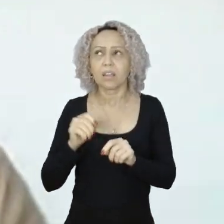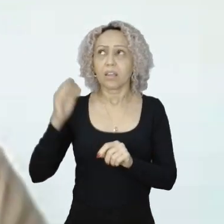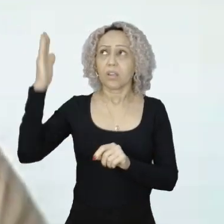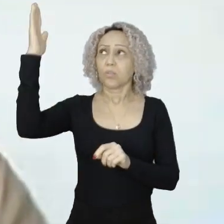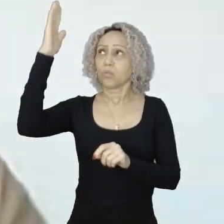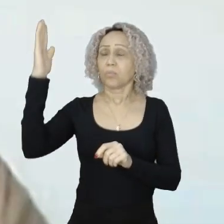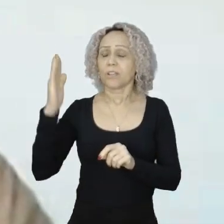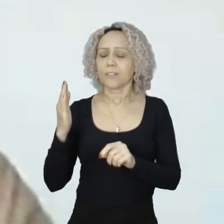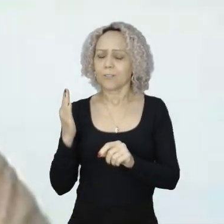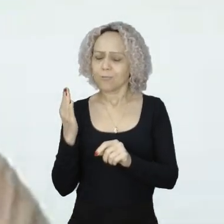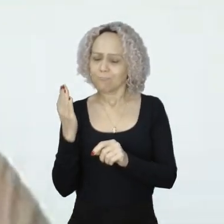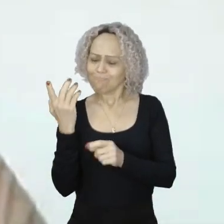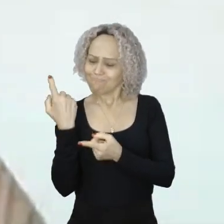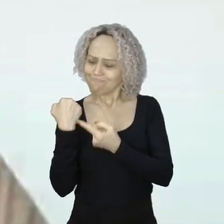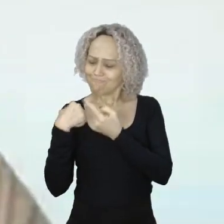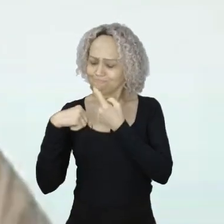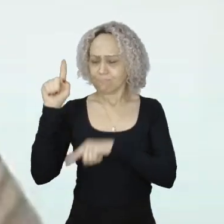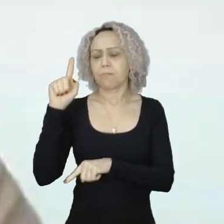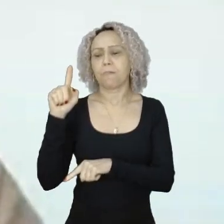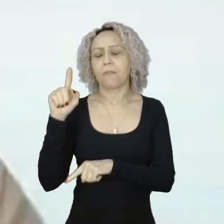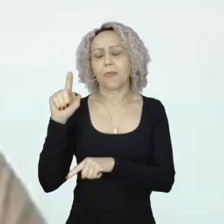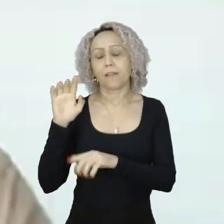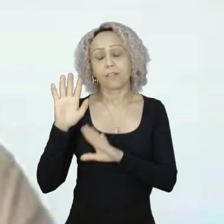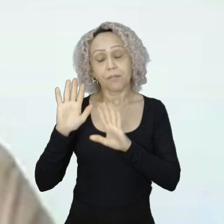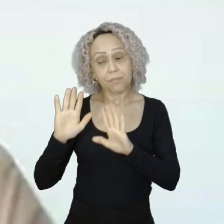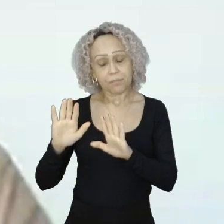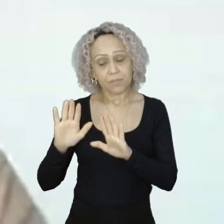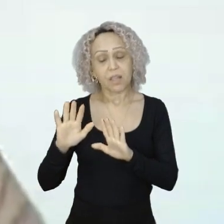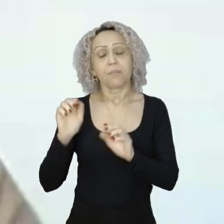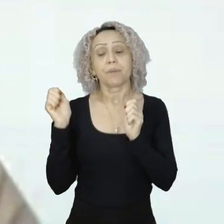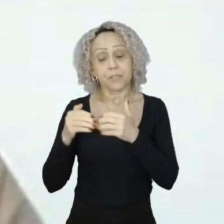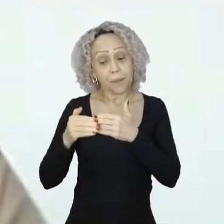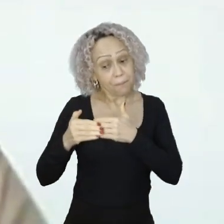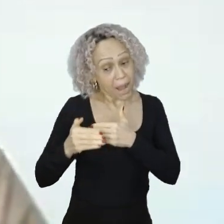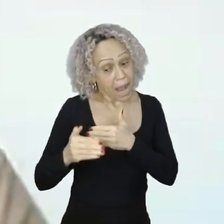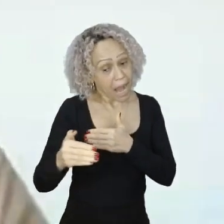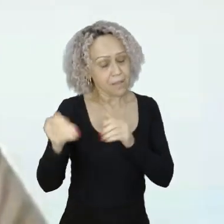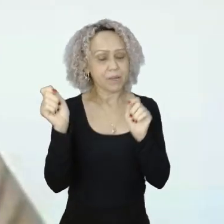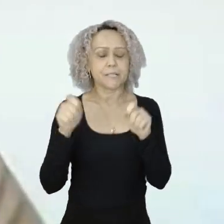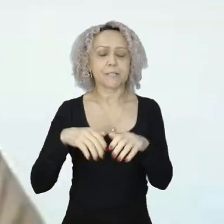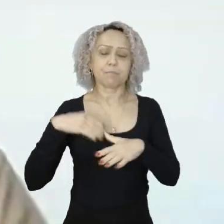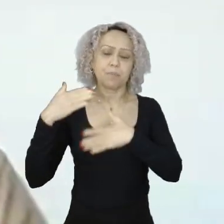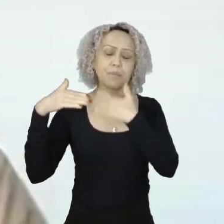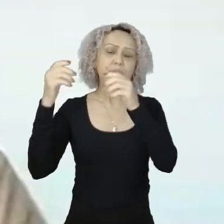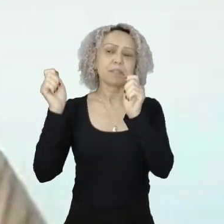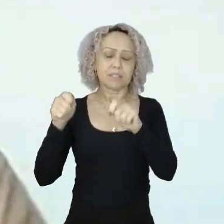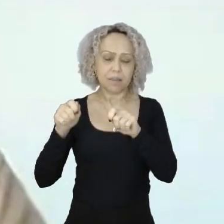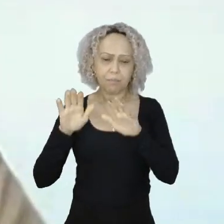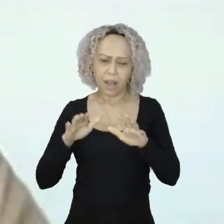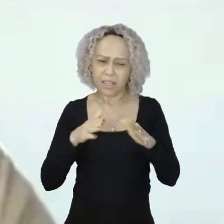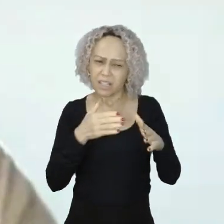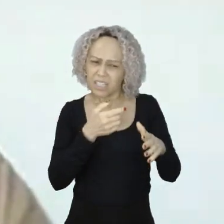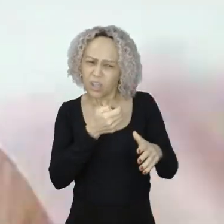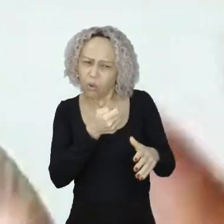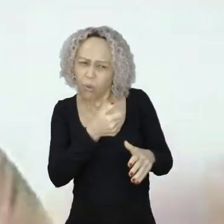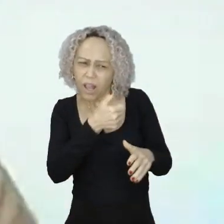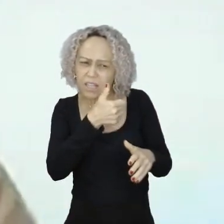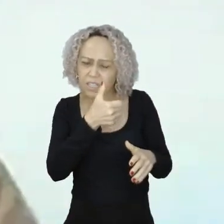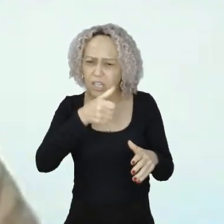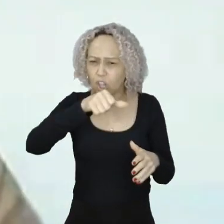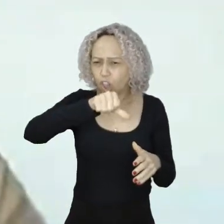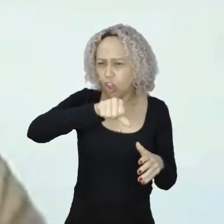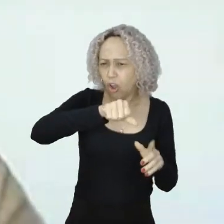nosso país. Precisamos avançar muito mais, mas já demos passos importantes nesses quase 9 meses de governo, e